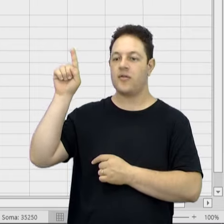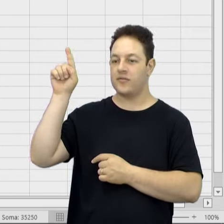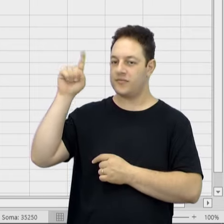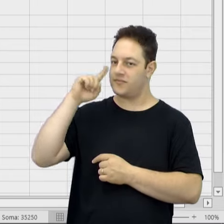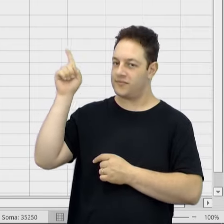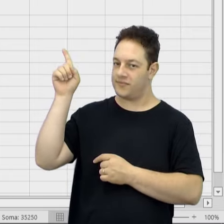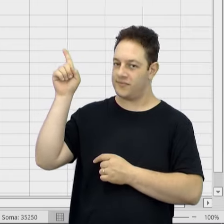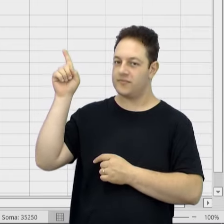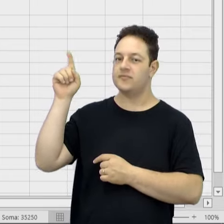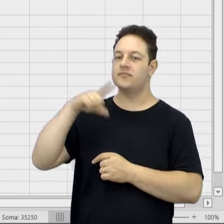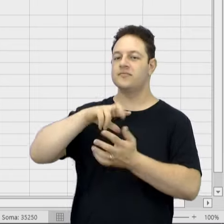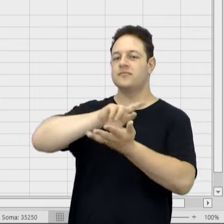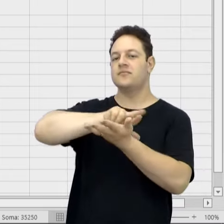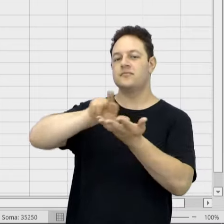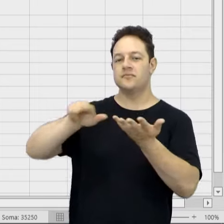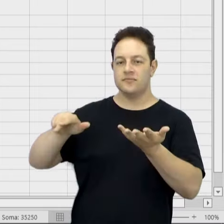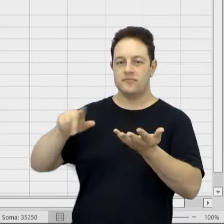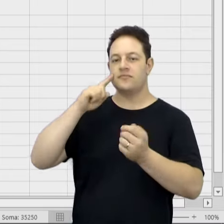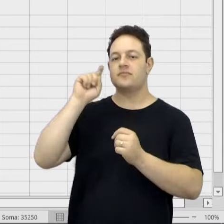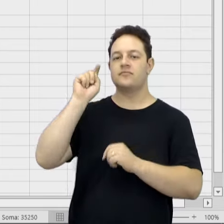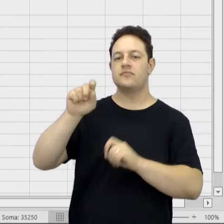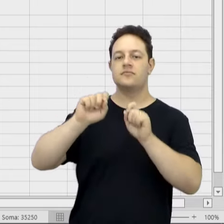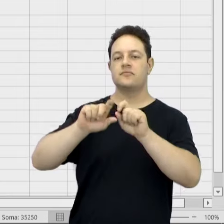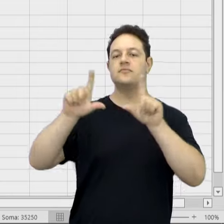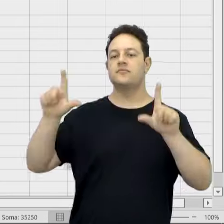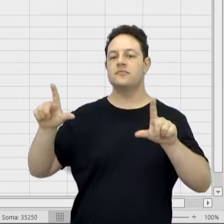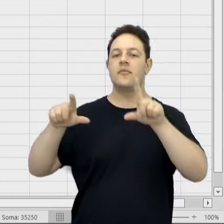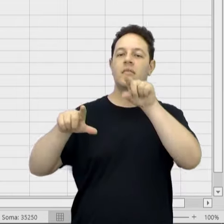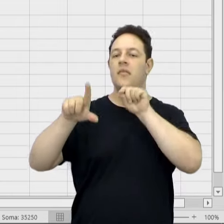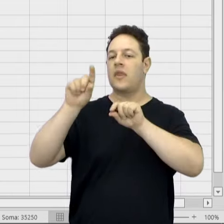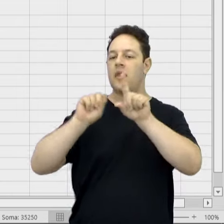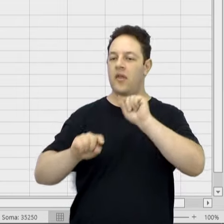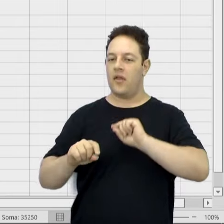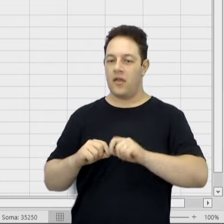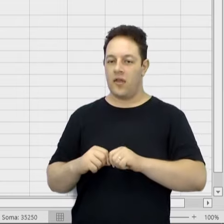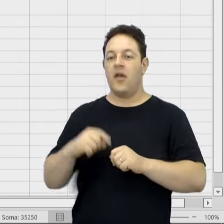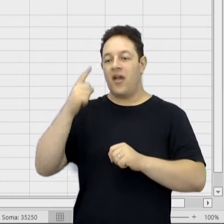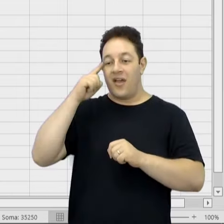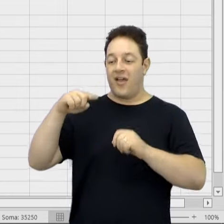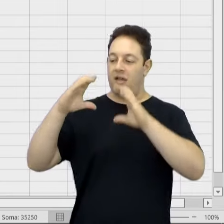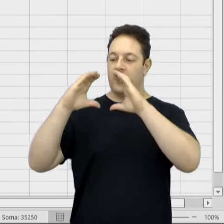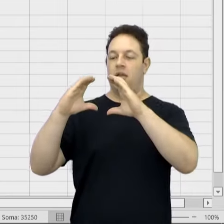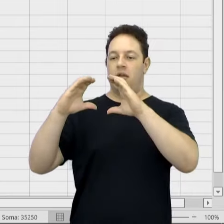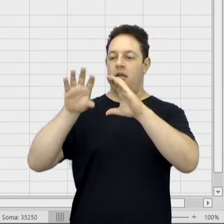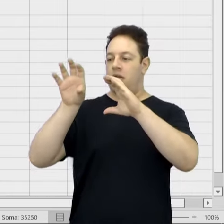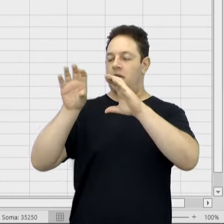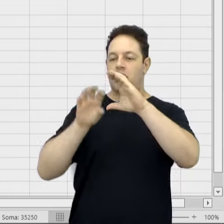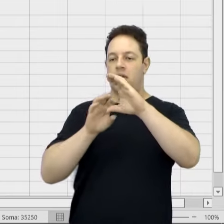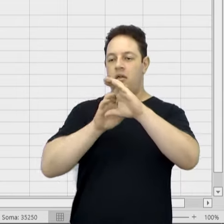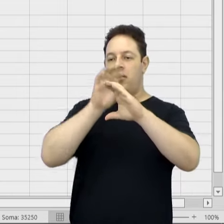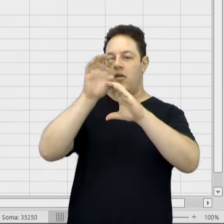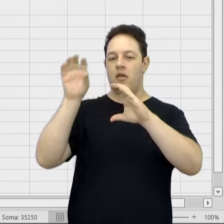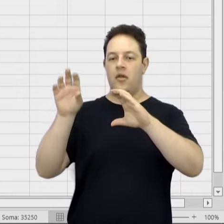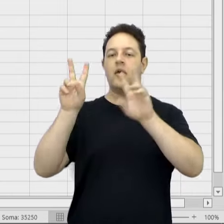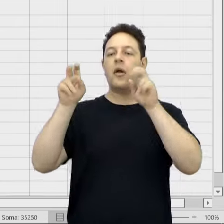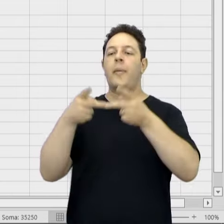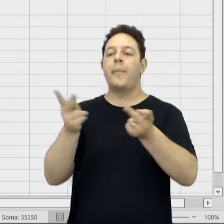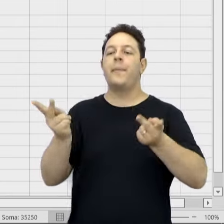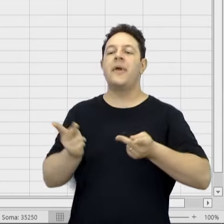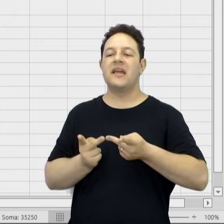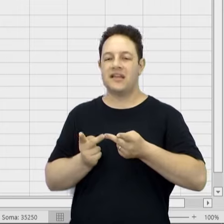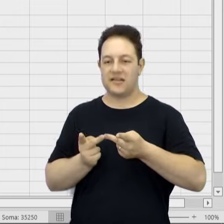Gráficos recomendados, ó. Gráficos recomendados. Aquele gráfico era de setor. No Excel ele chama pizza,